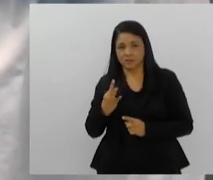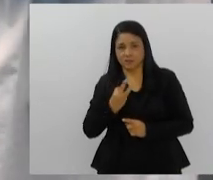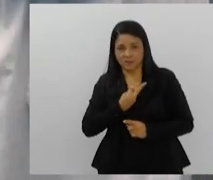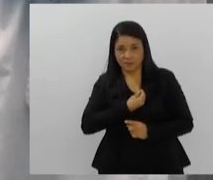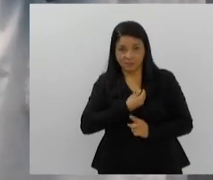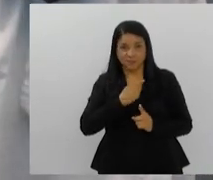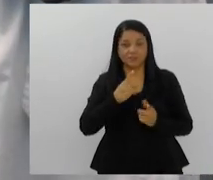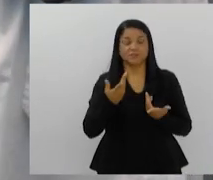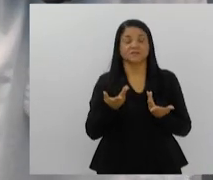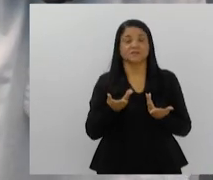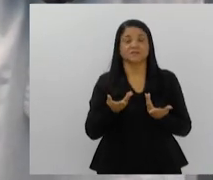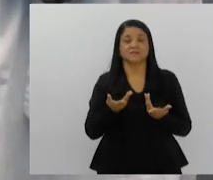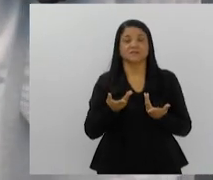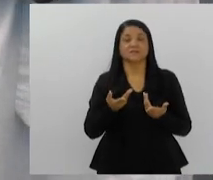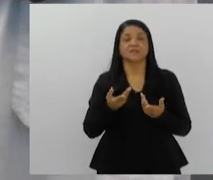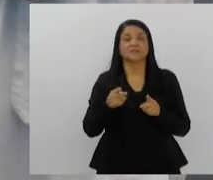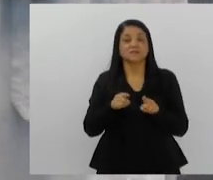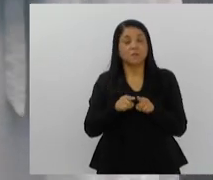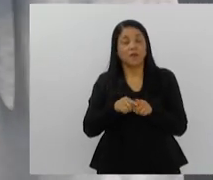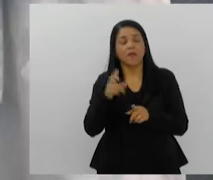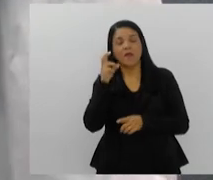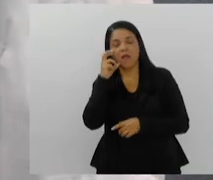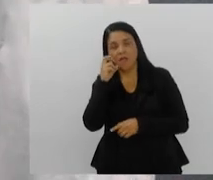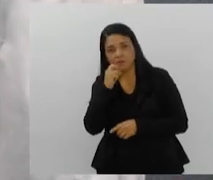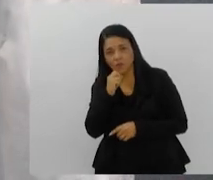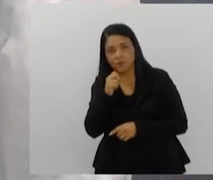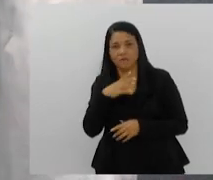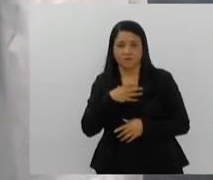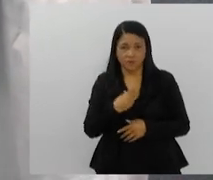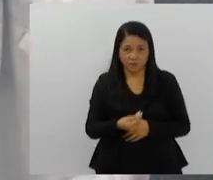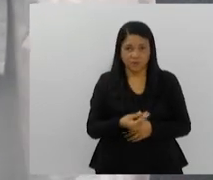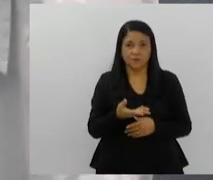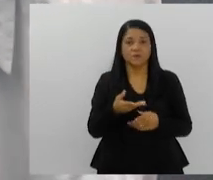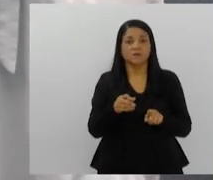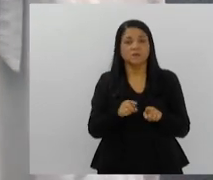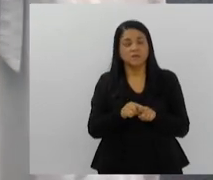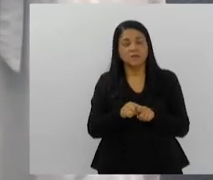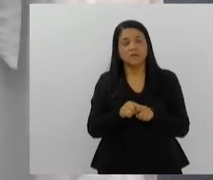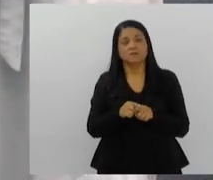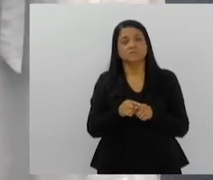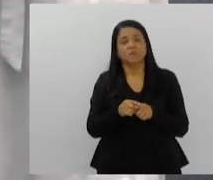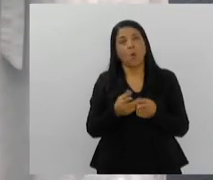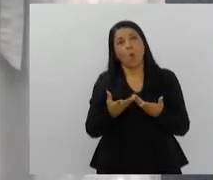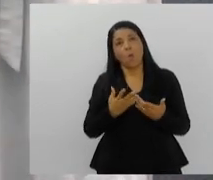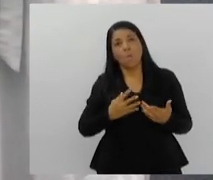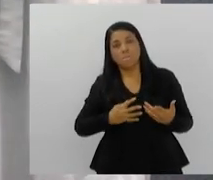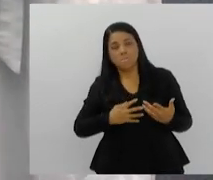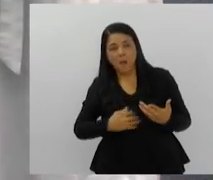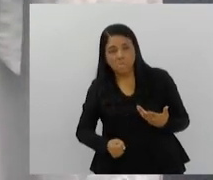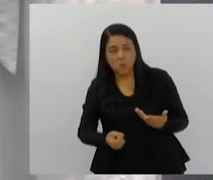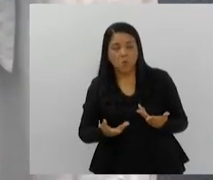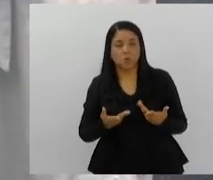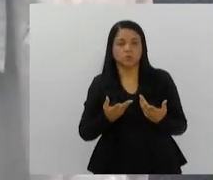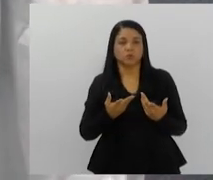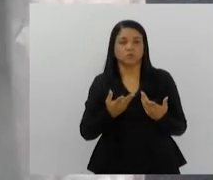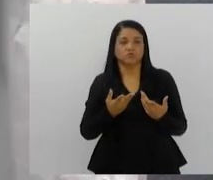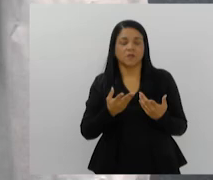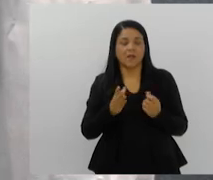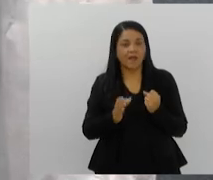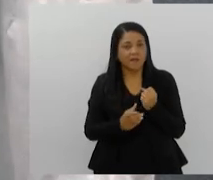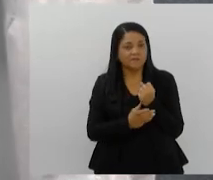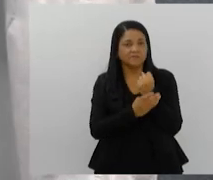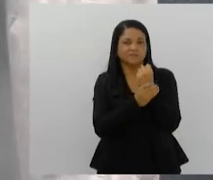mas, sobretudo, das adotantes e daquelas que, porventura, passem por perda gestacional. Garantir este